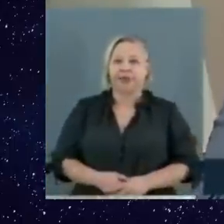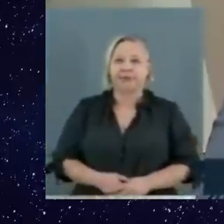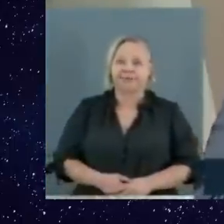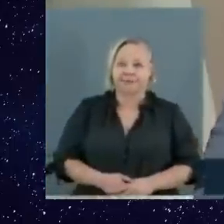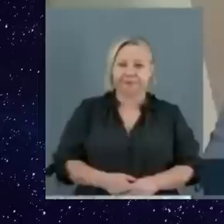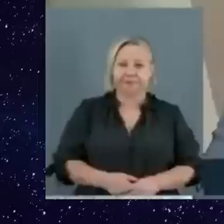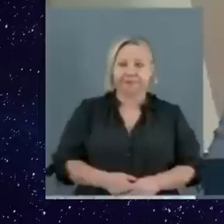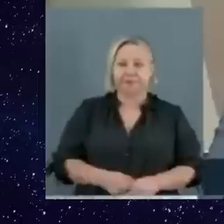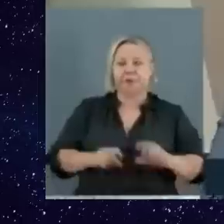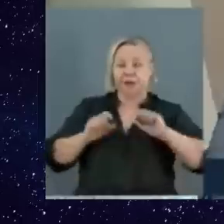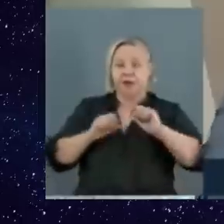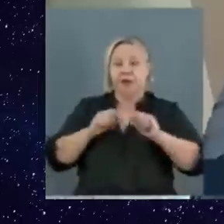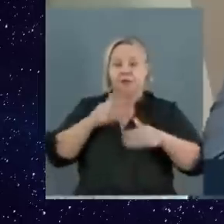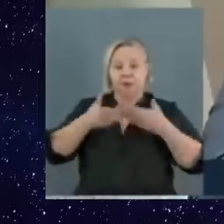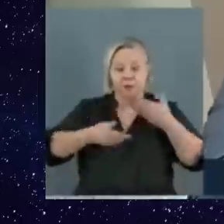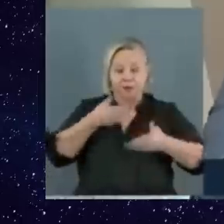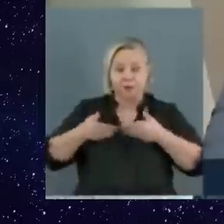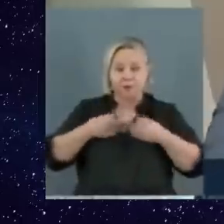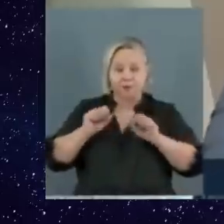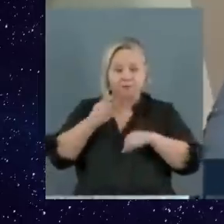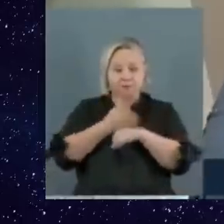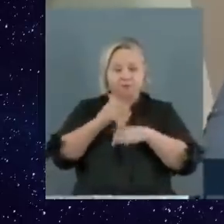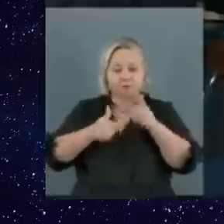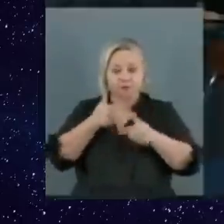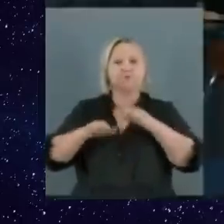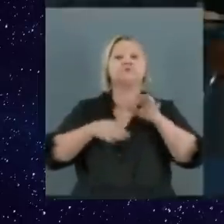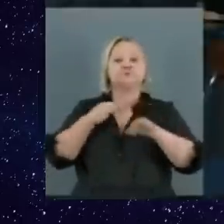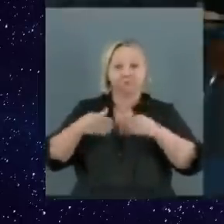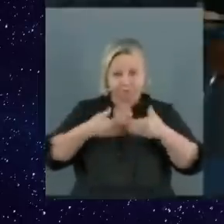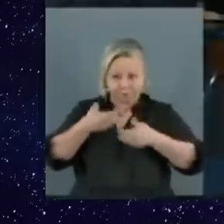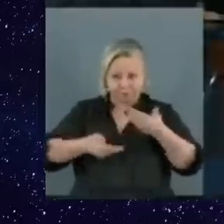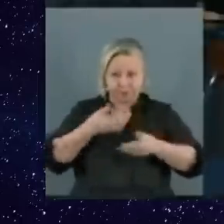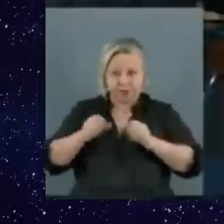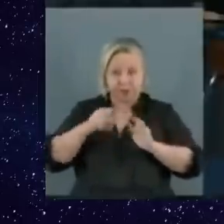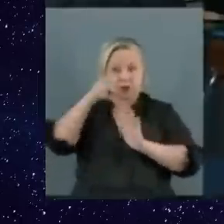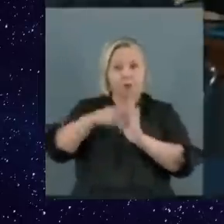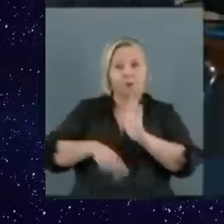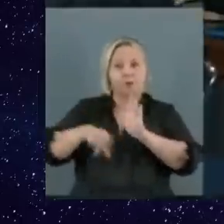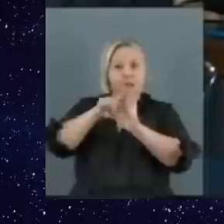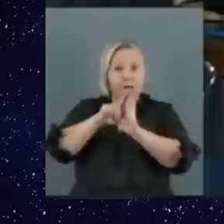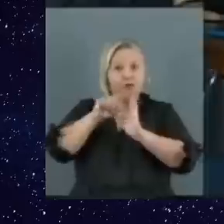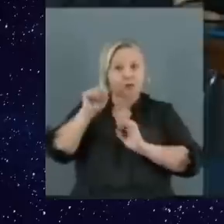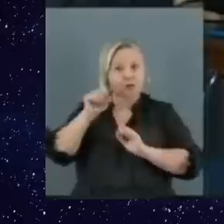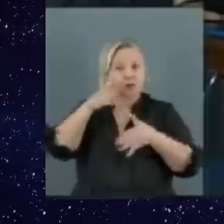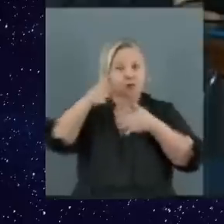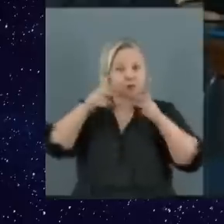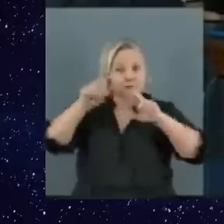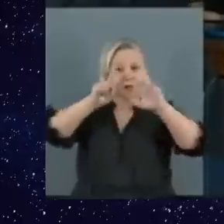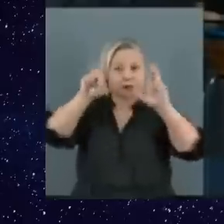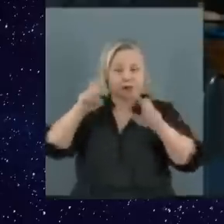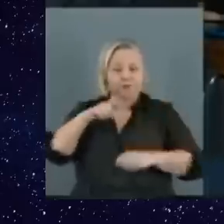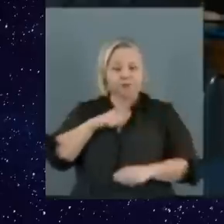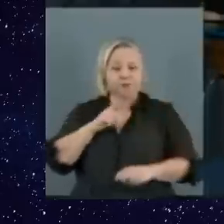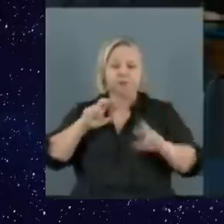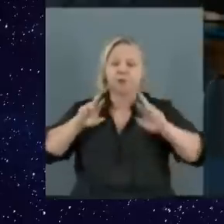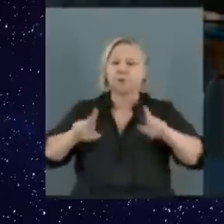integração, operações integradas. Eu imagino que o senhor tenha aludido a projetos de lei. Realmente nós temos uma diferença, quando